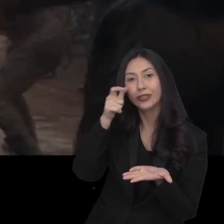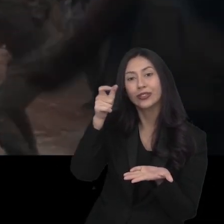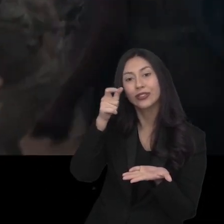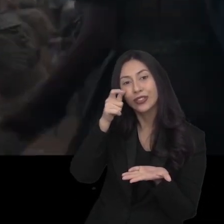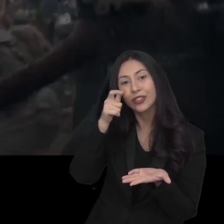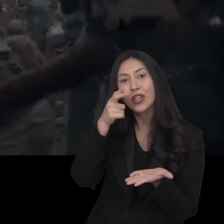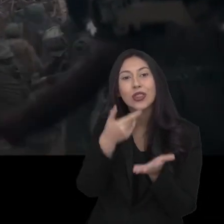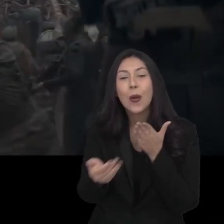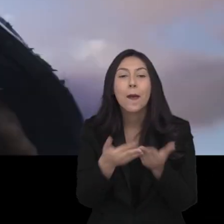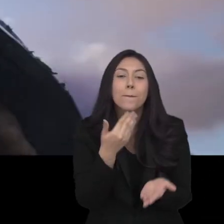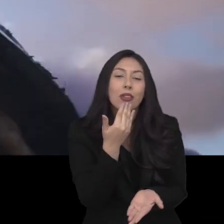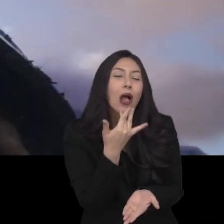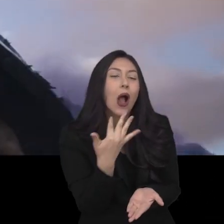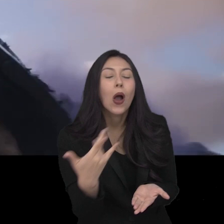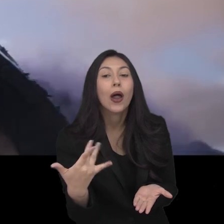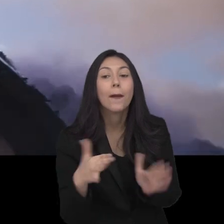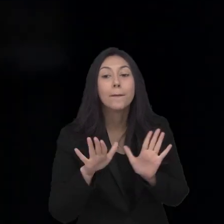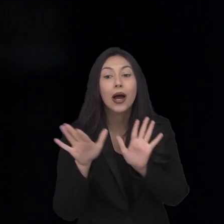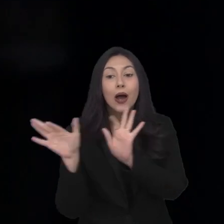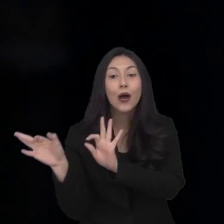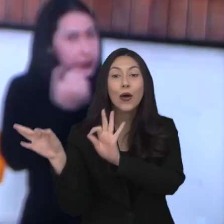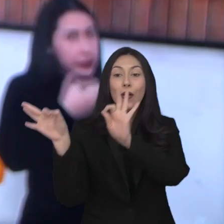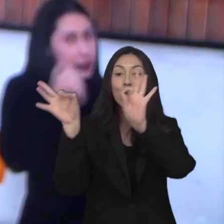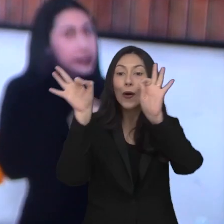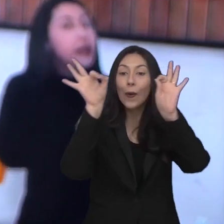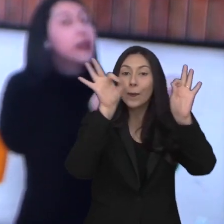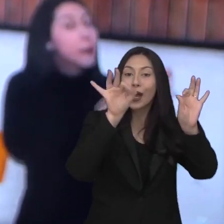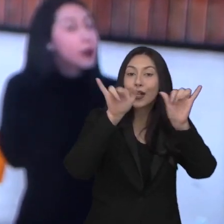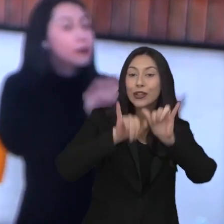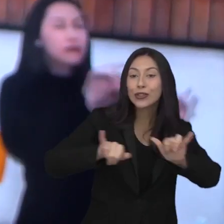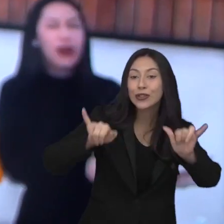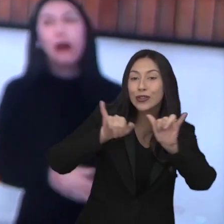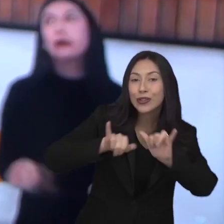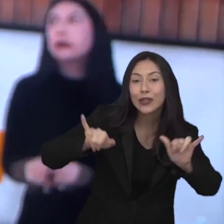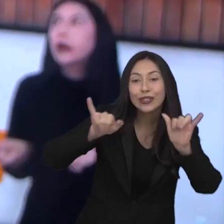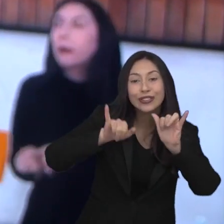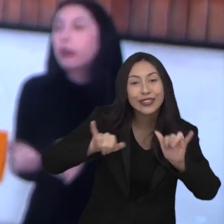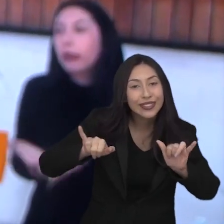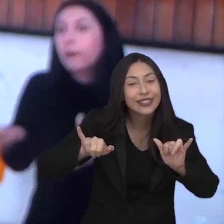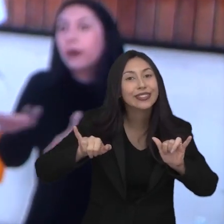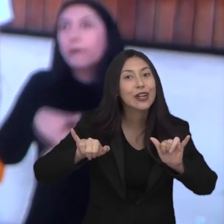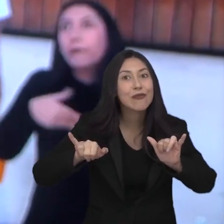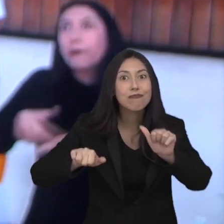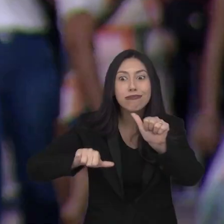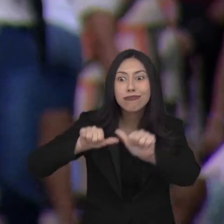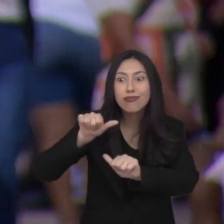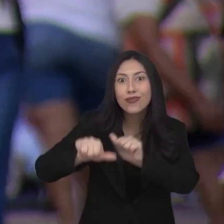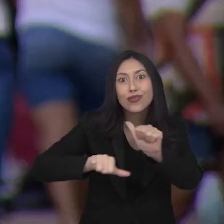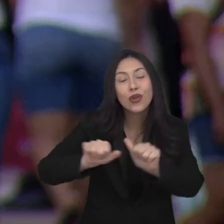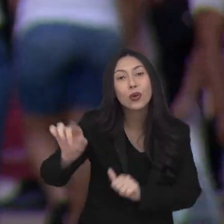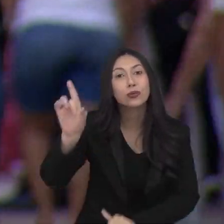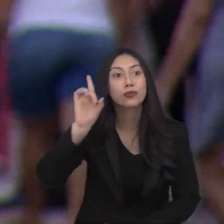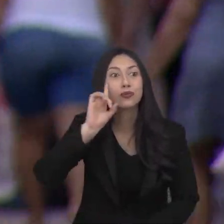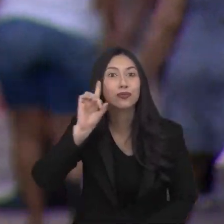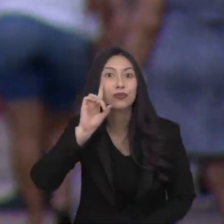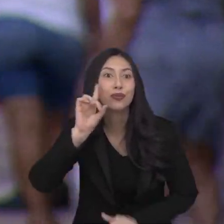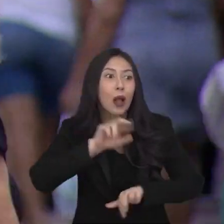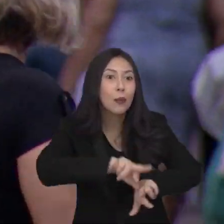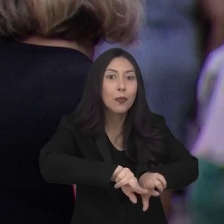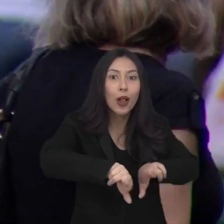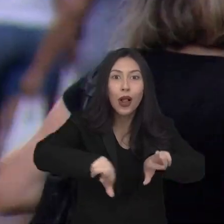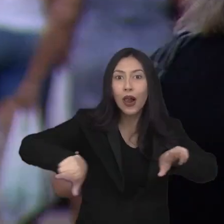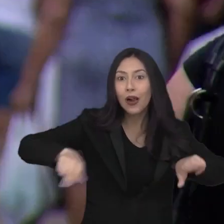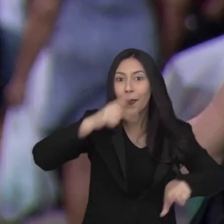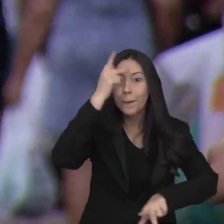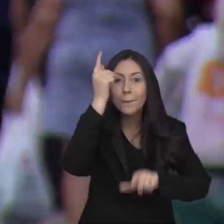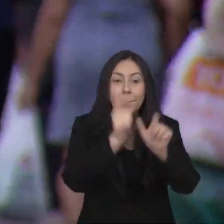assistimos hoje. Independente das cores, poder acompanhar em casa notícias e programas em primeira mão mudou a rotina e o